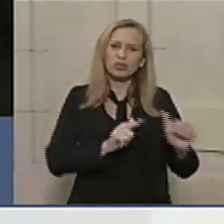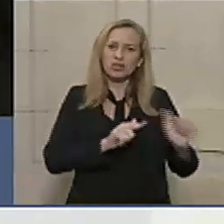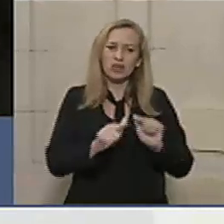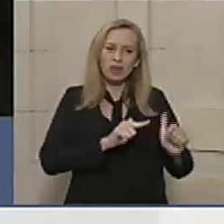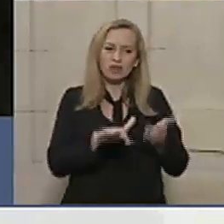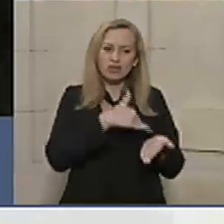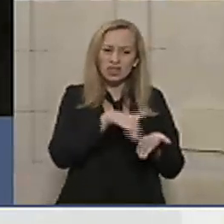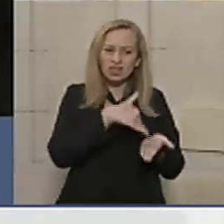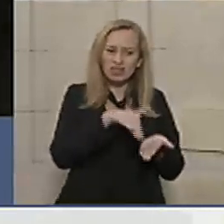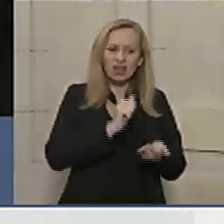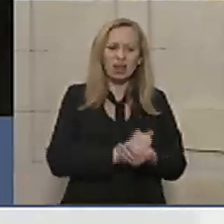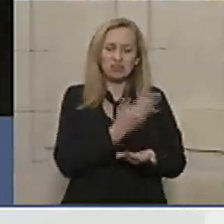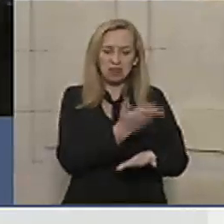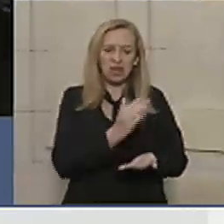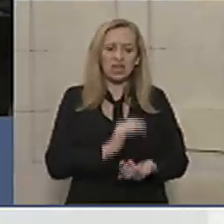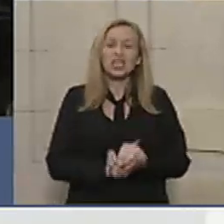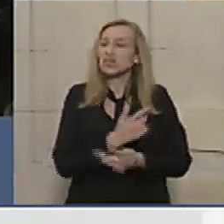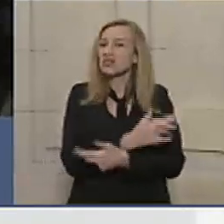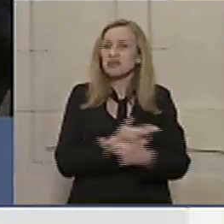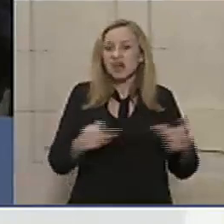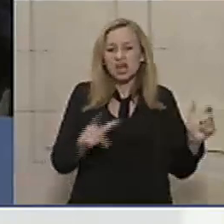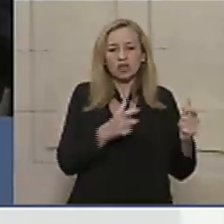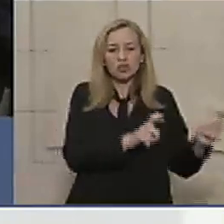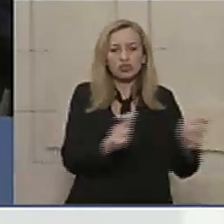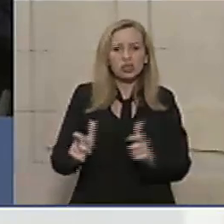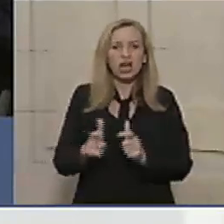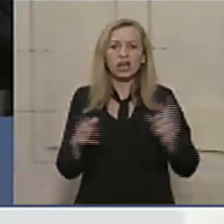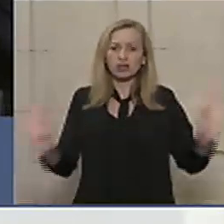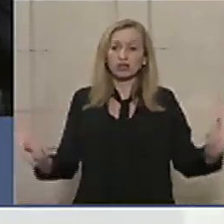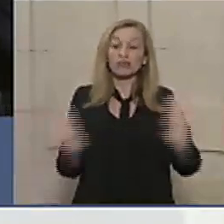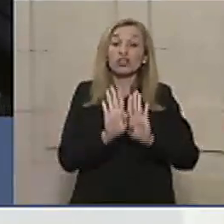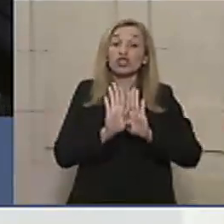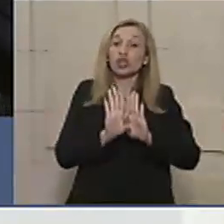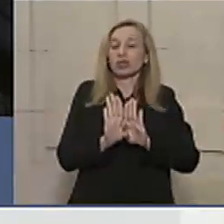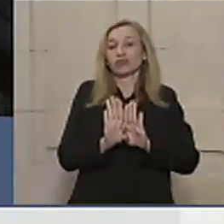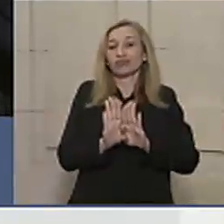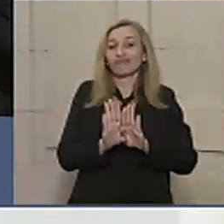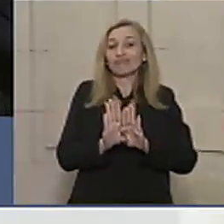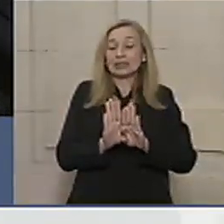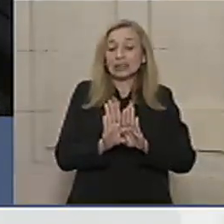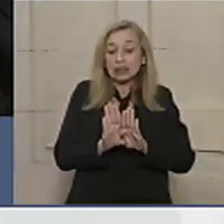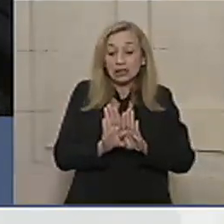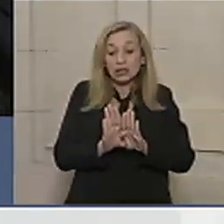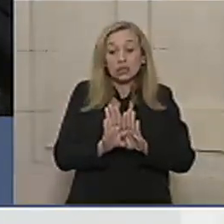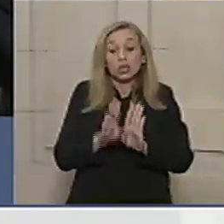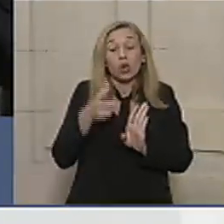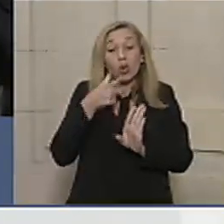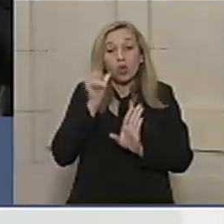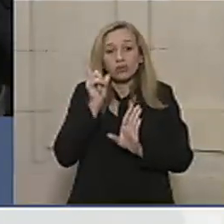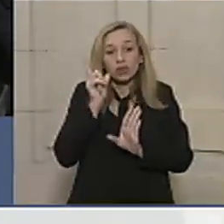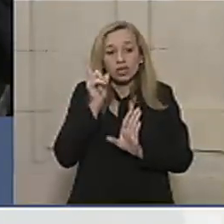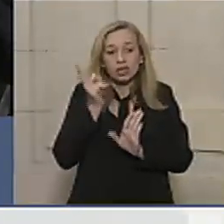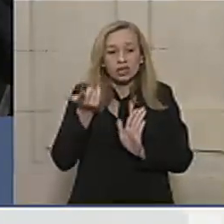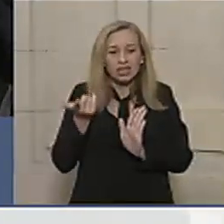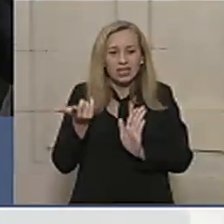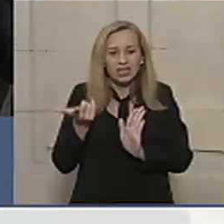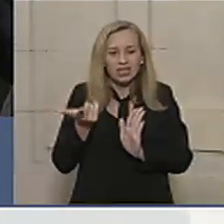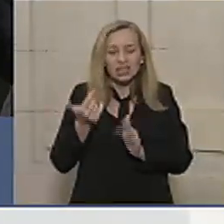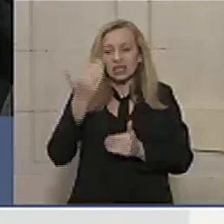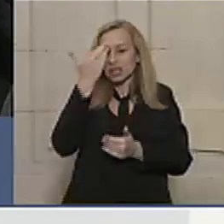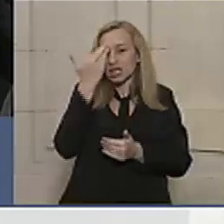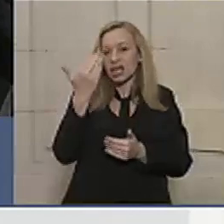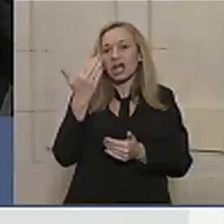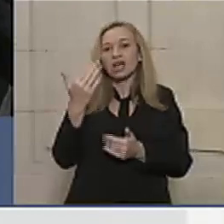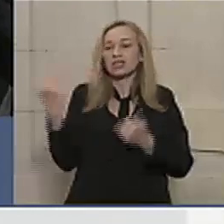se fechando vários postos de poupa-tempo no Rio de Janeiro. E ontem, graças